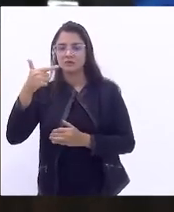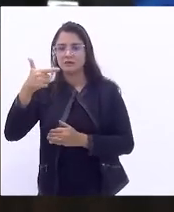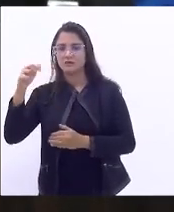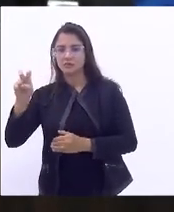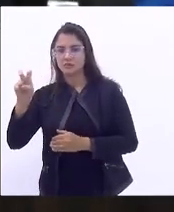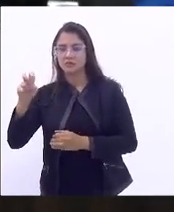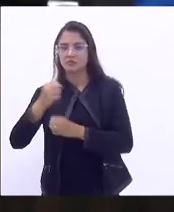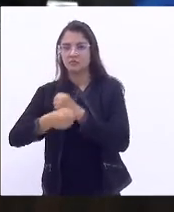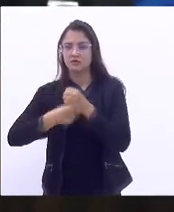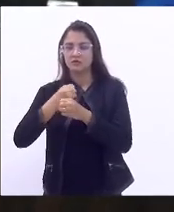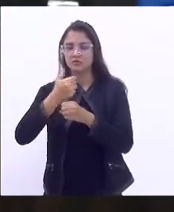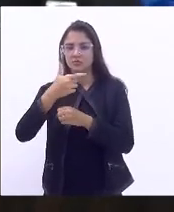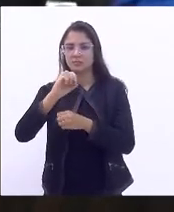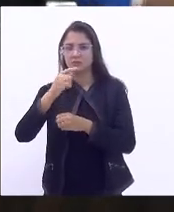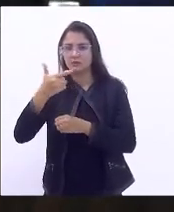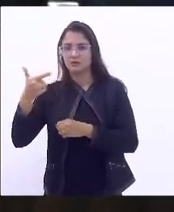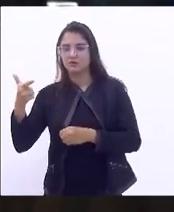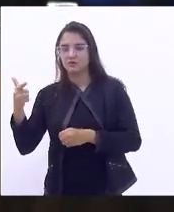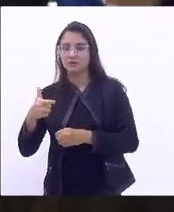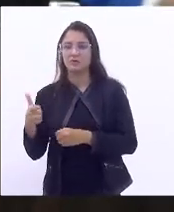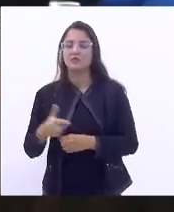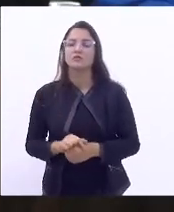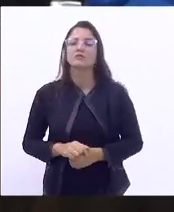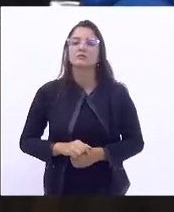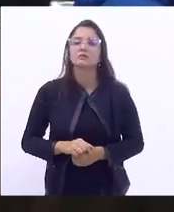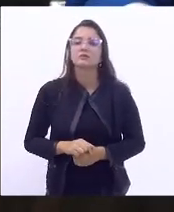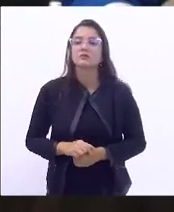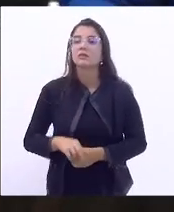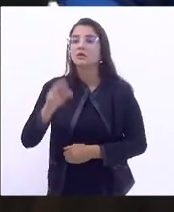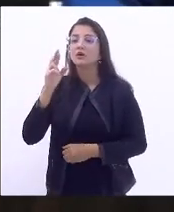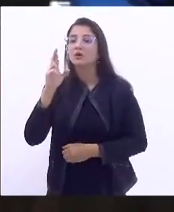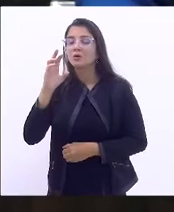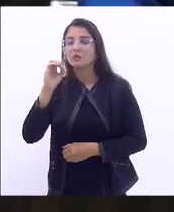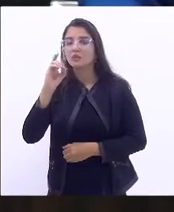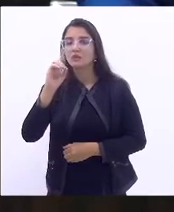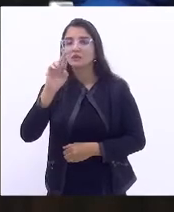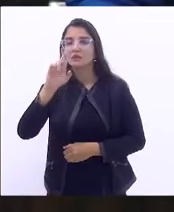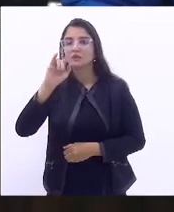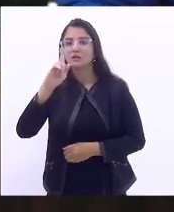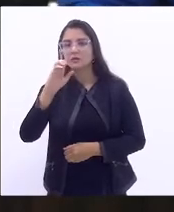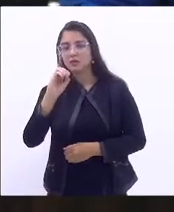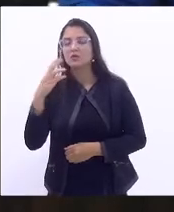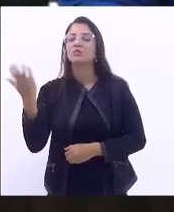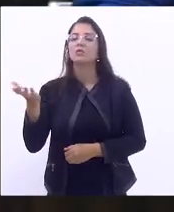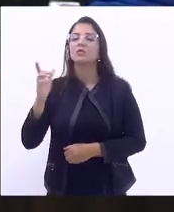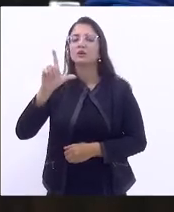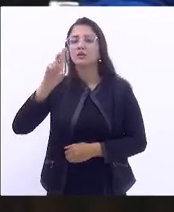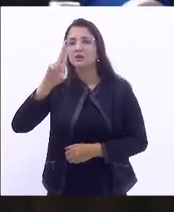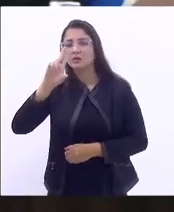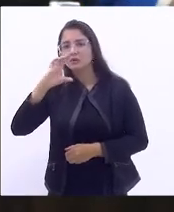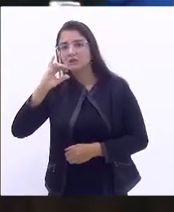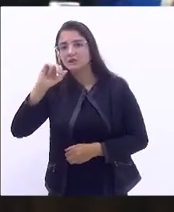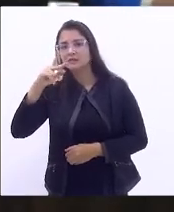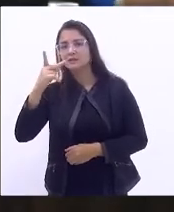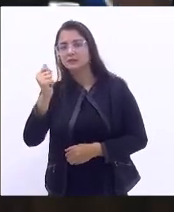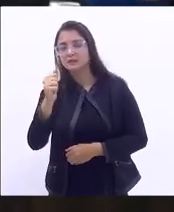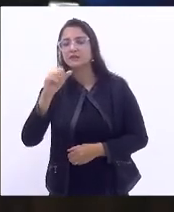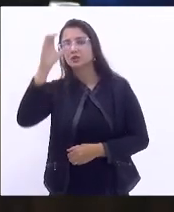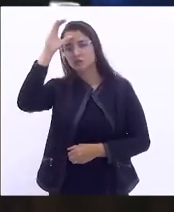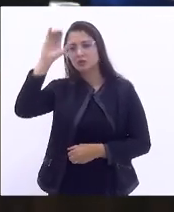André Siciliano, Bebeto, Rosenberg, ex, Marcos Vinícius, Rodrigo Amorim, Márcio Canela, Lucinha, Valdec Carneiro, Subtenente Bernardo, Tia